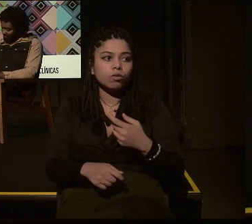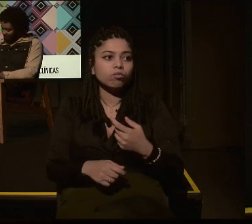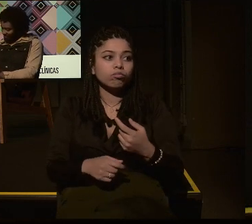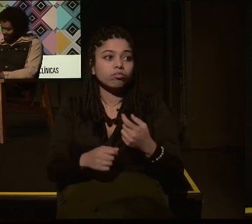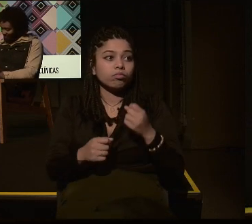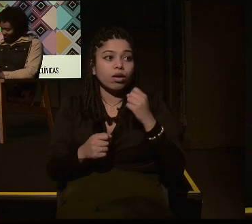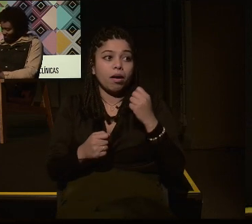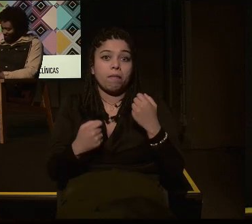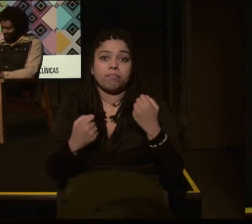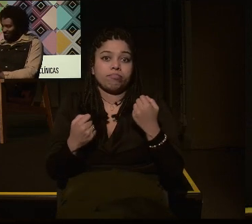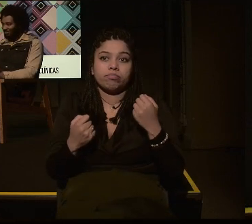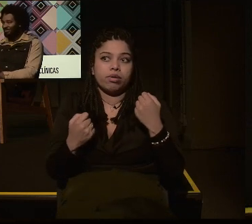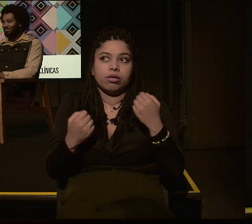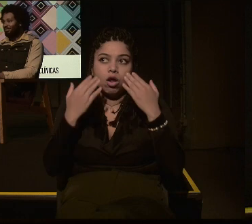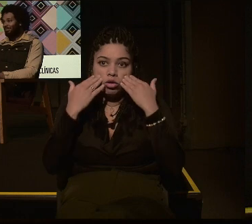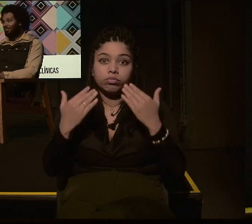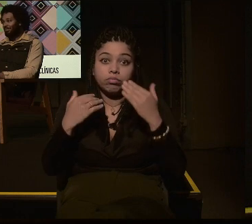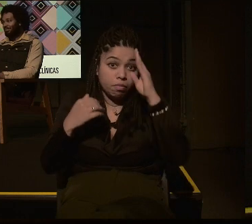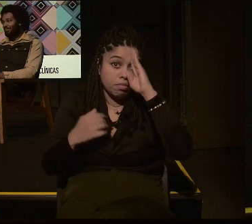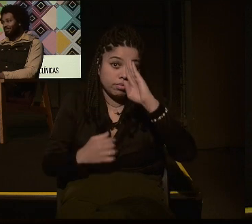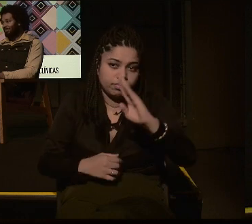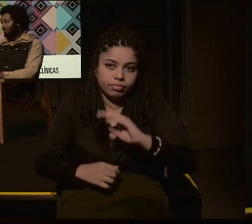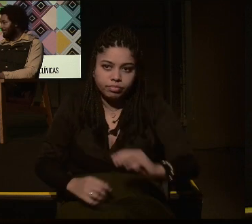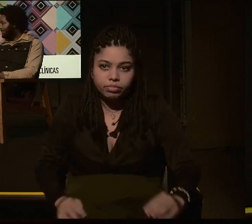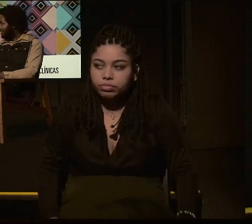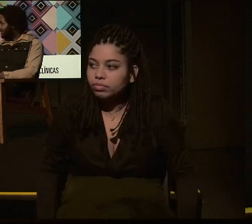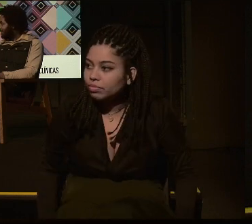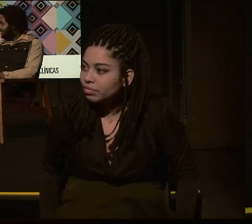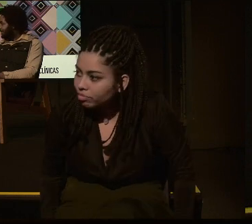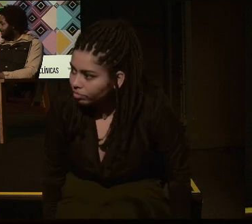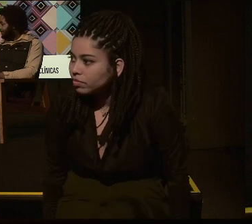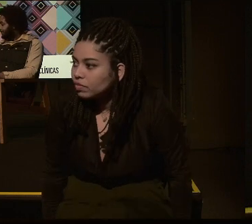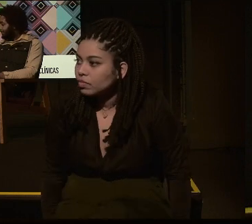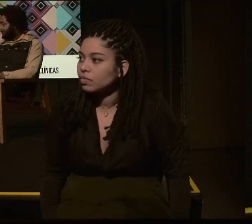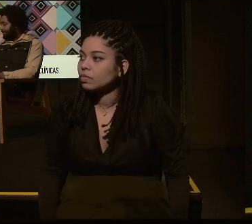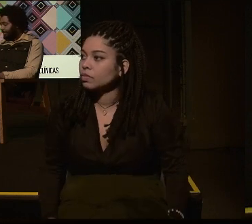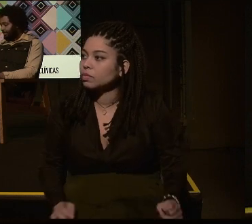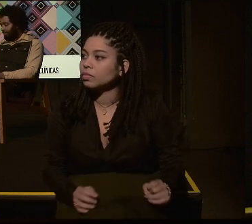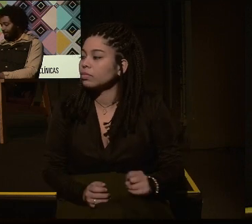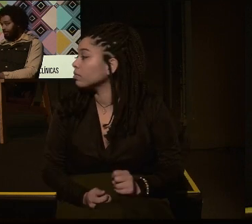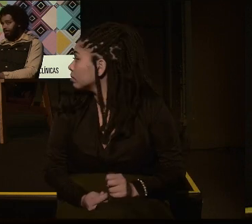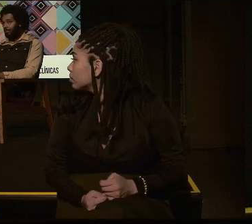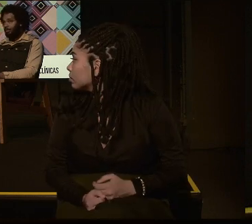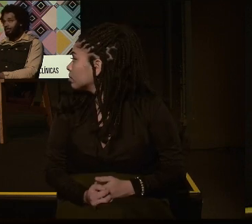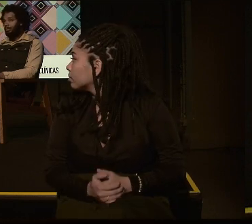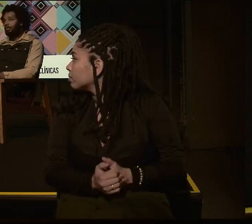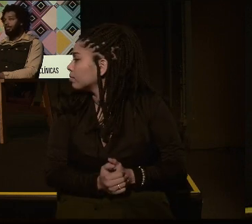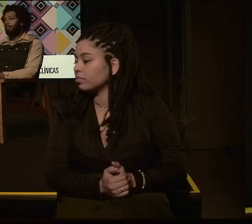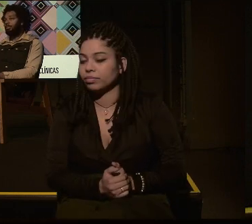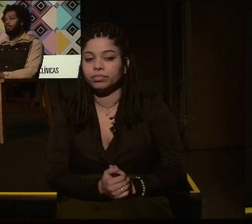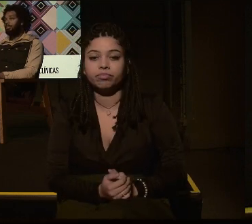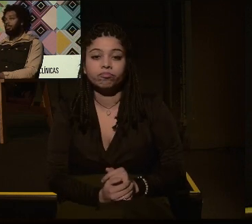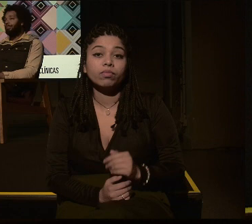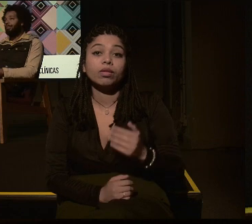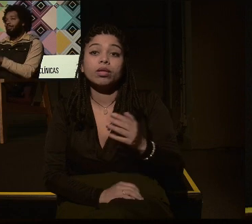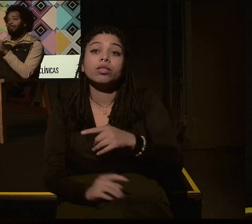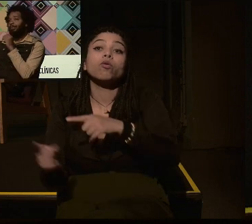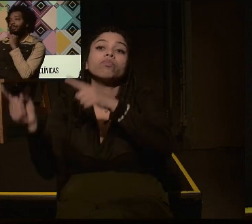bastante coisa. Tá bom, mano? Por nada. Agora, nessa chave,